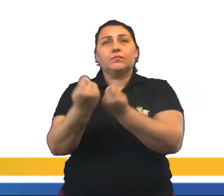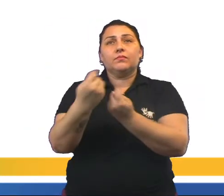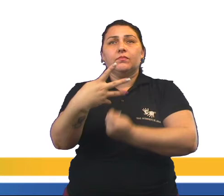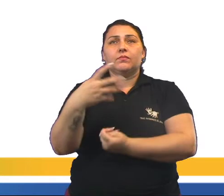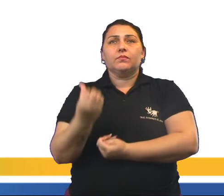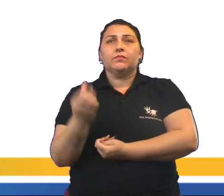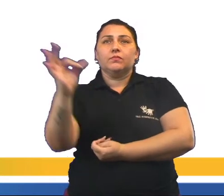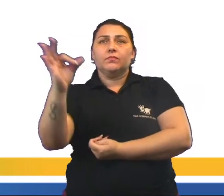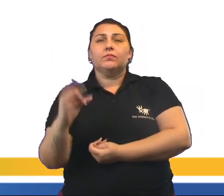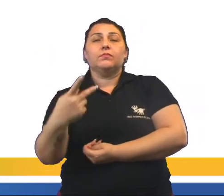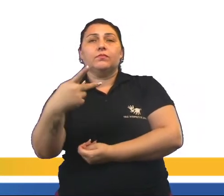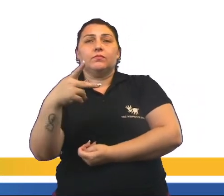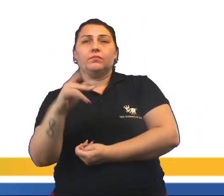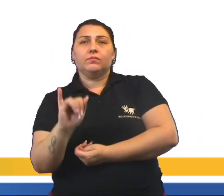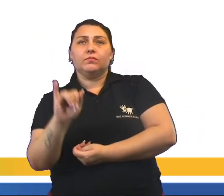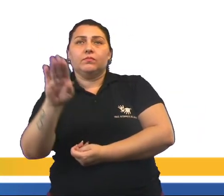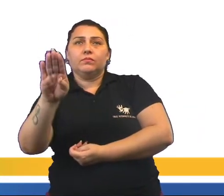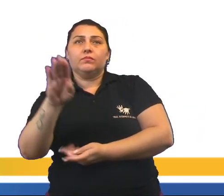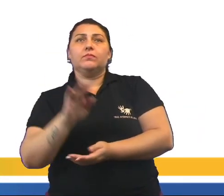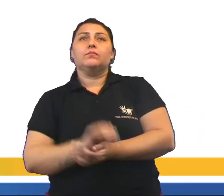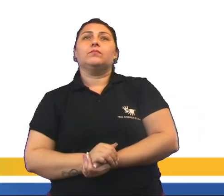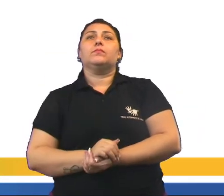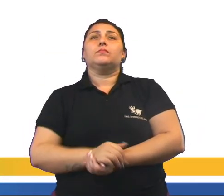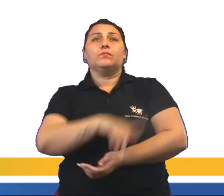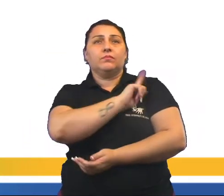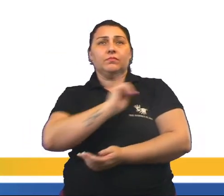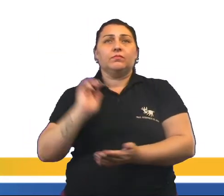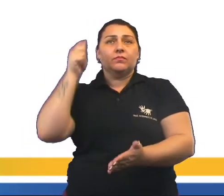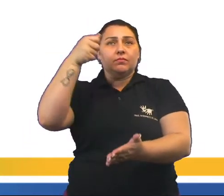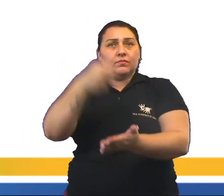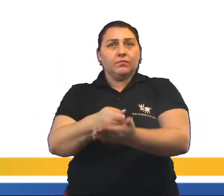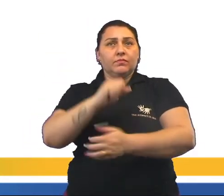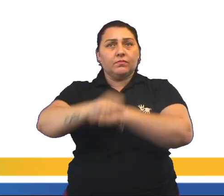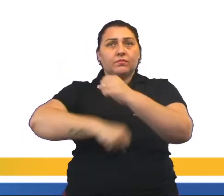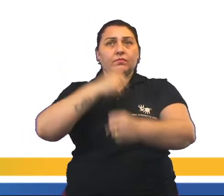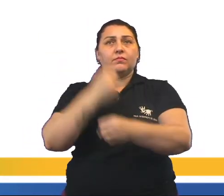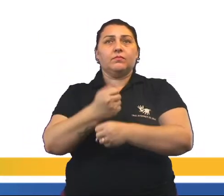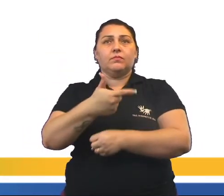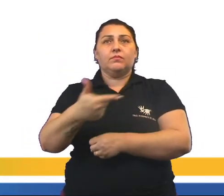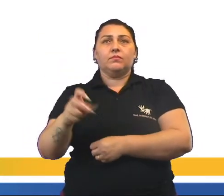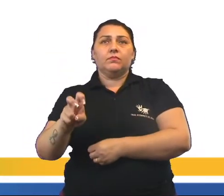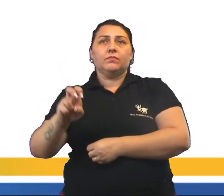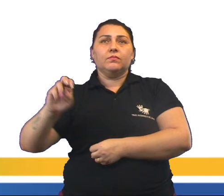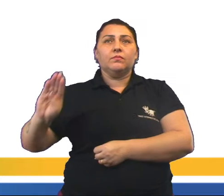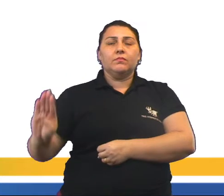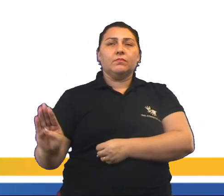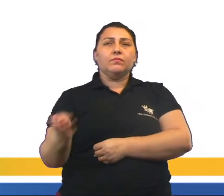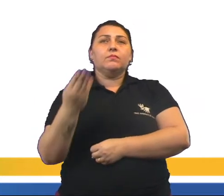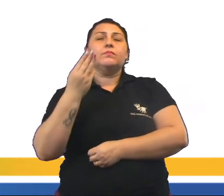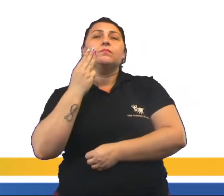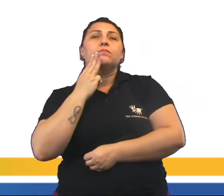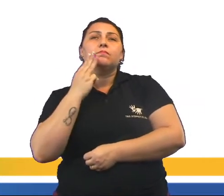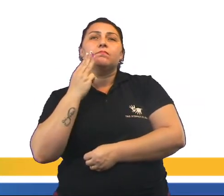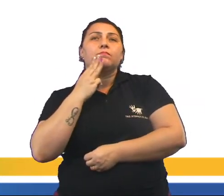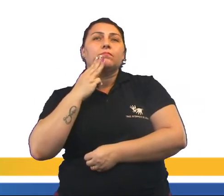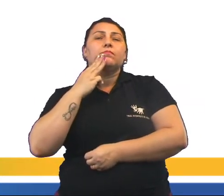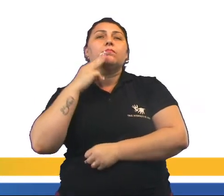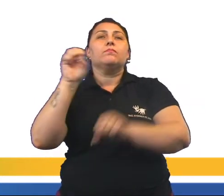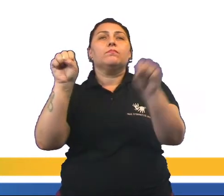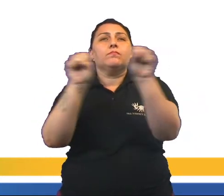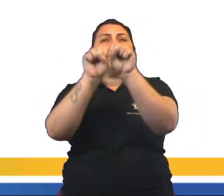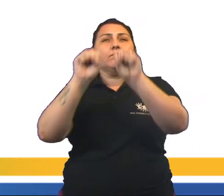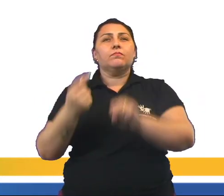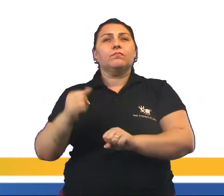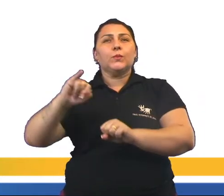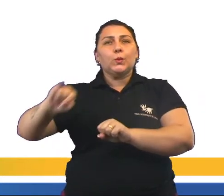controlam 46% do PIB. O governo paga anualmente 125 bilhões ao sistema financeiro